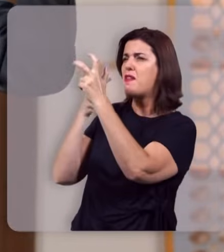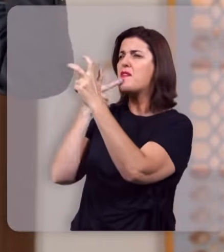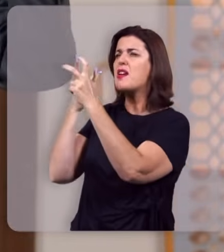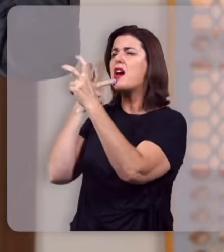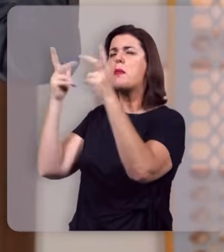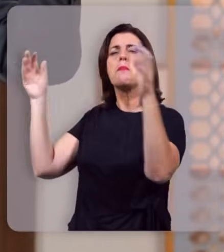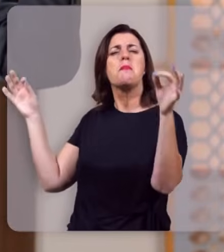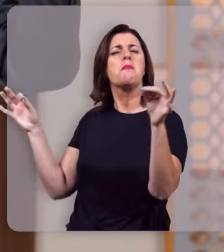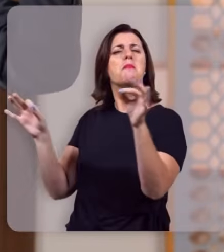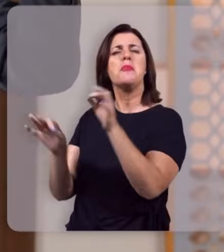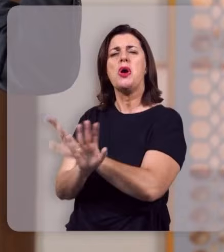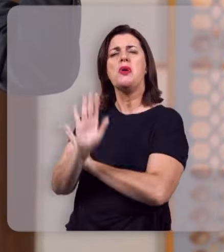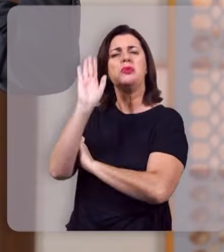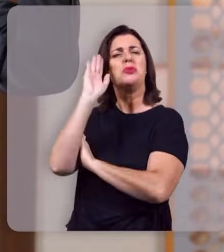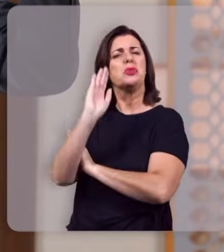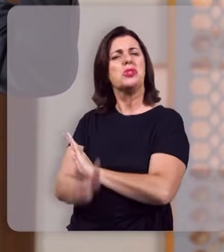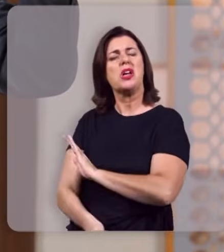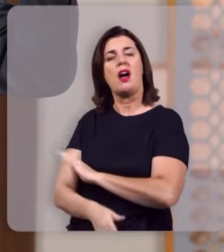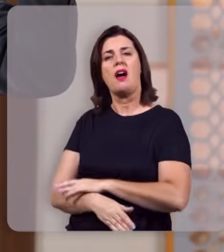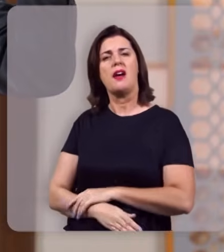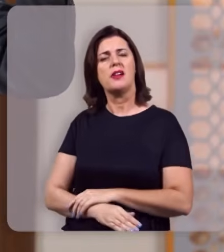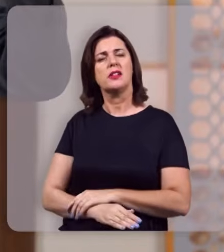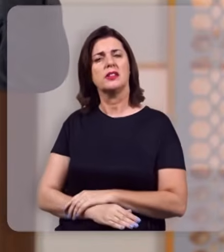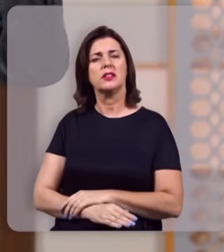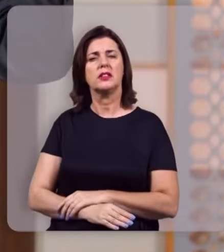diz: está consumado.